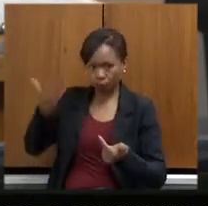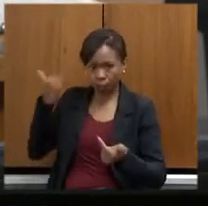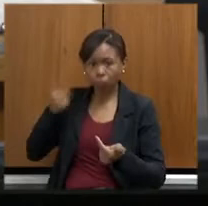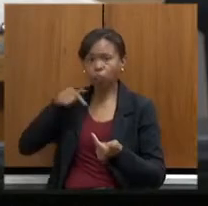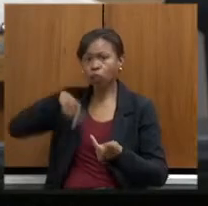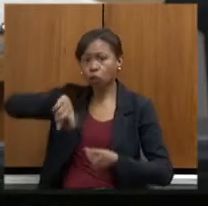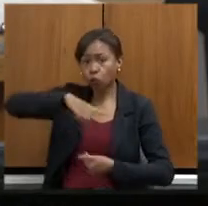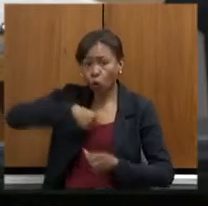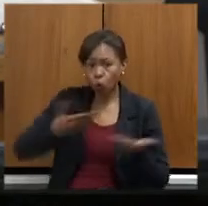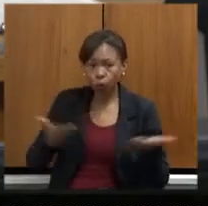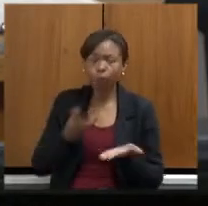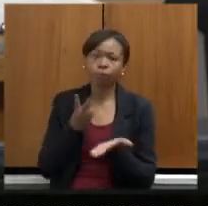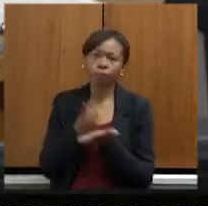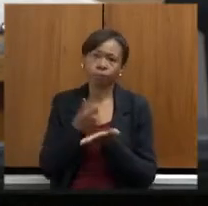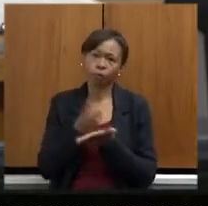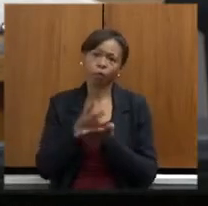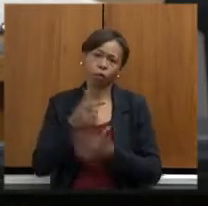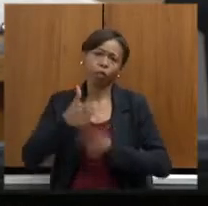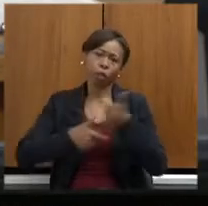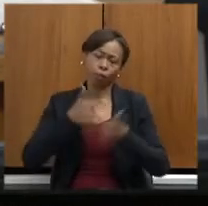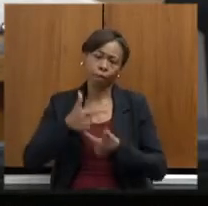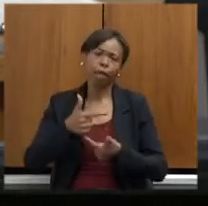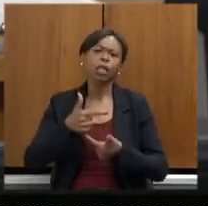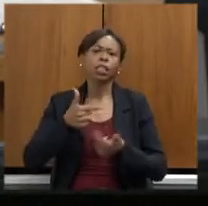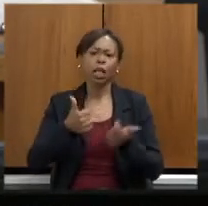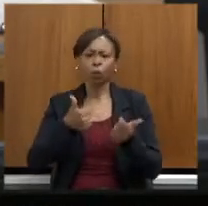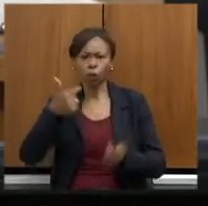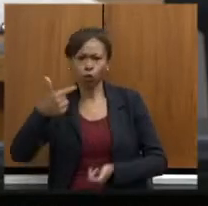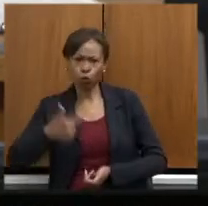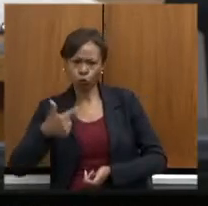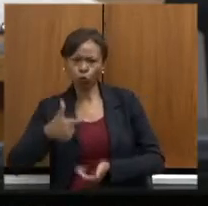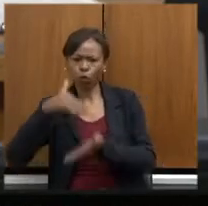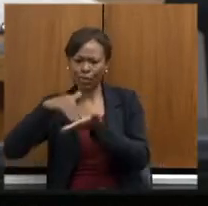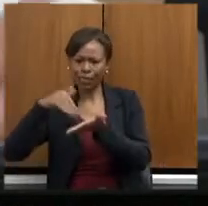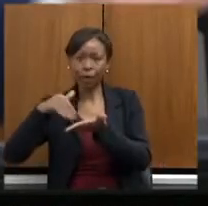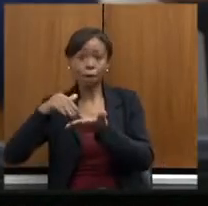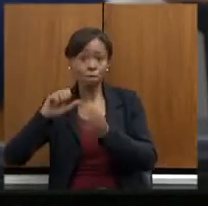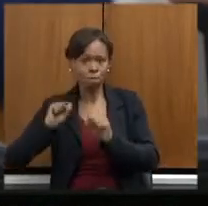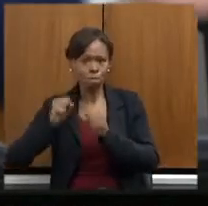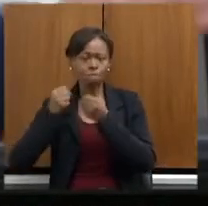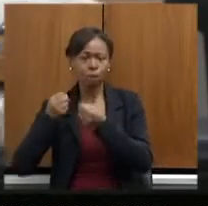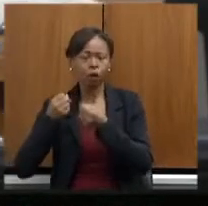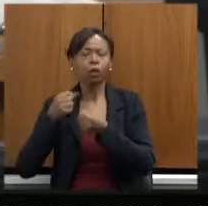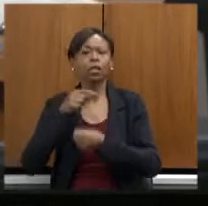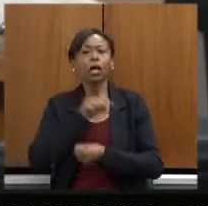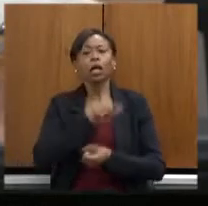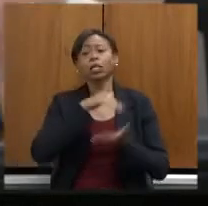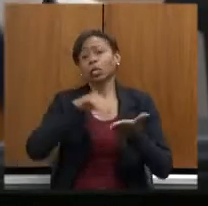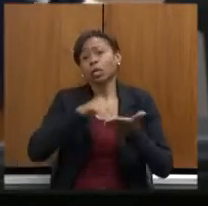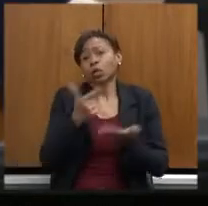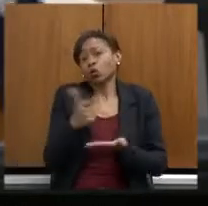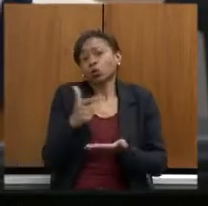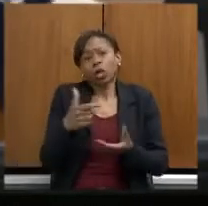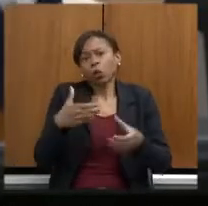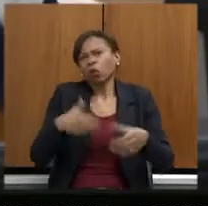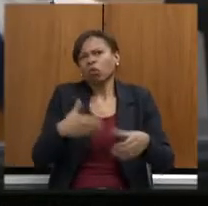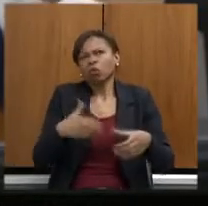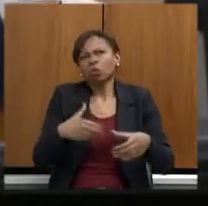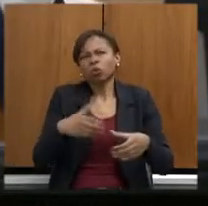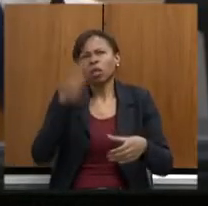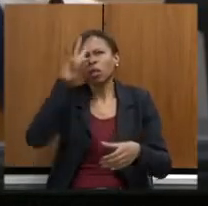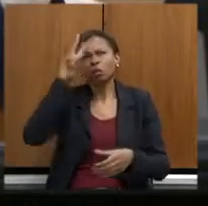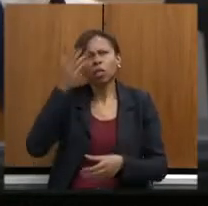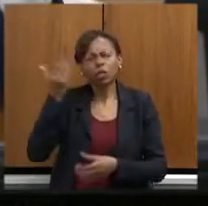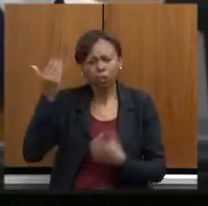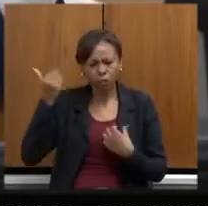nós estamos criando condições de ter um subsecretaria forte né a secretaria não tem um concurso eu nem me lembro